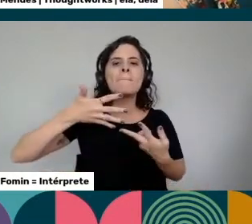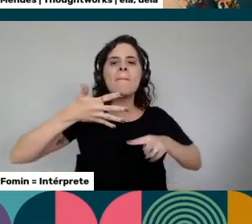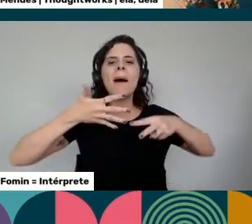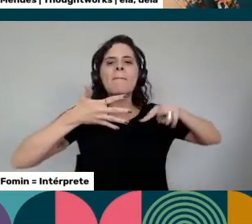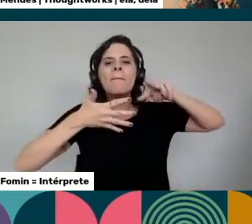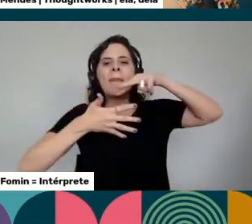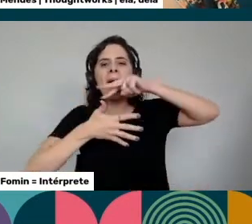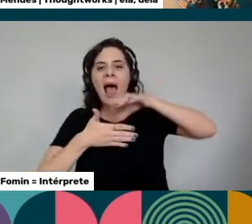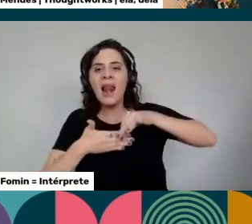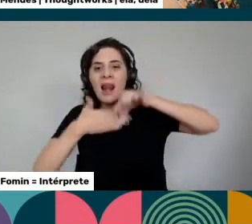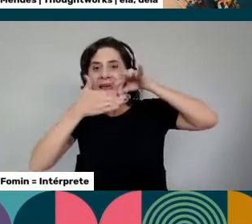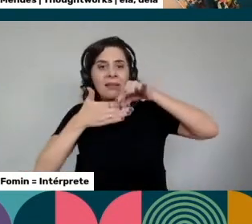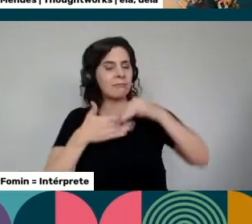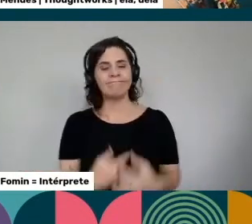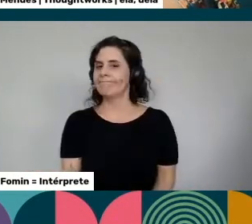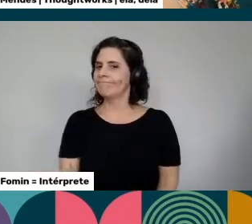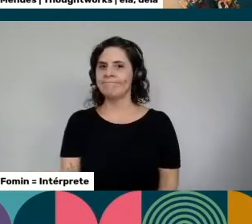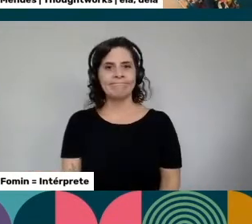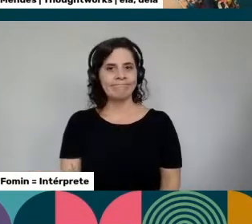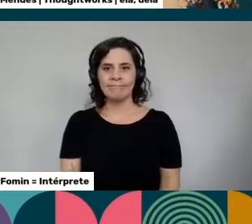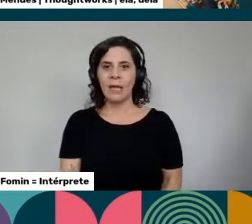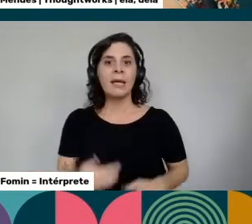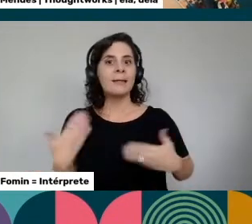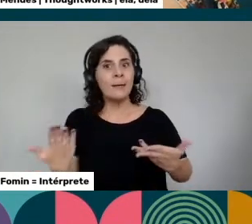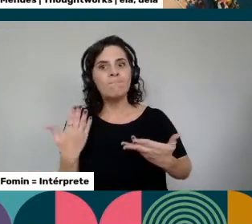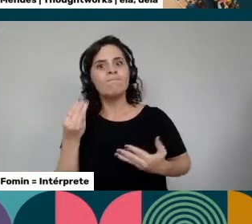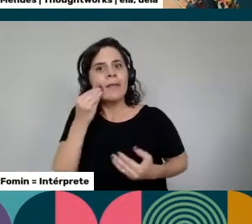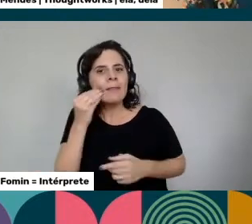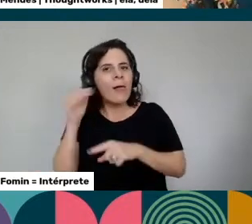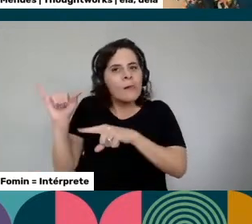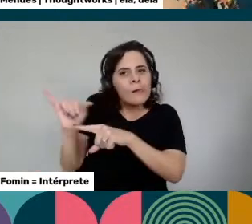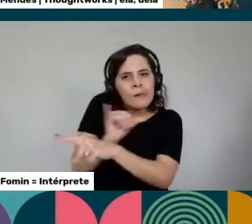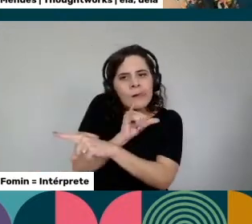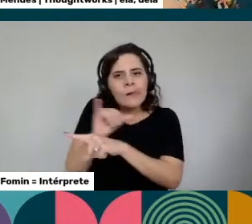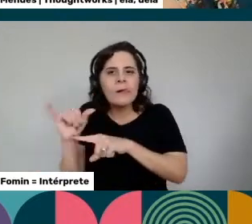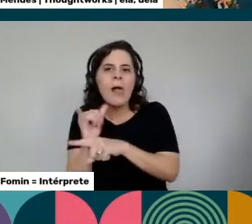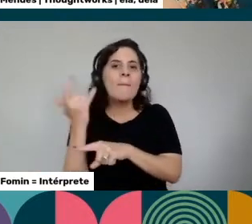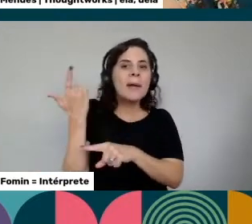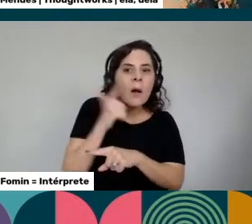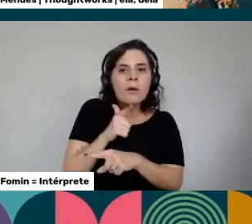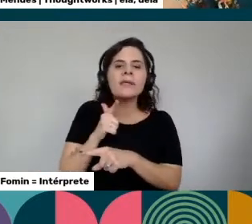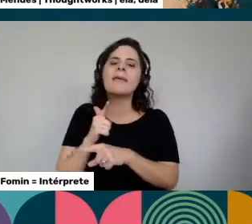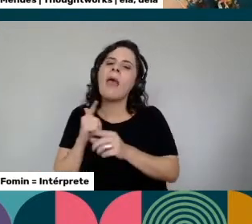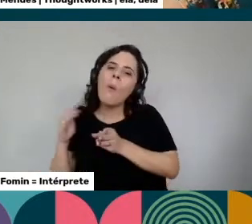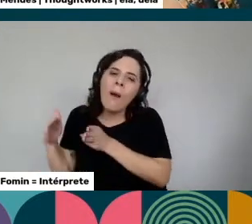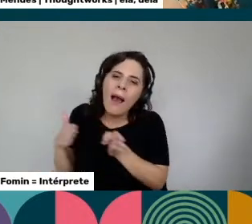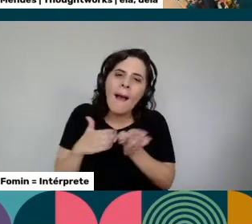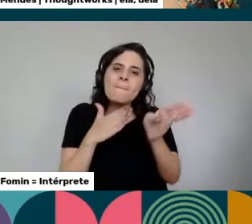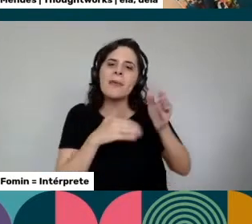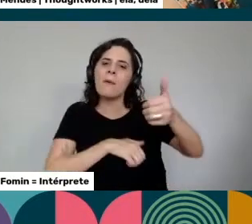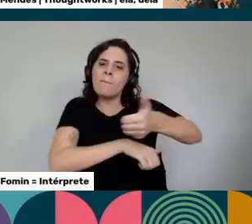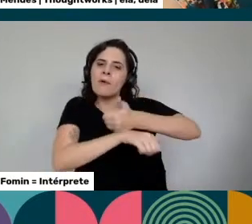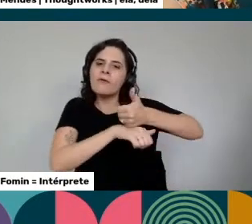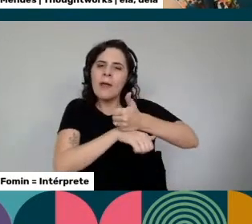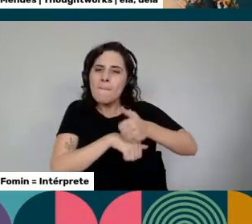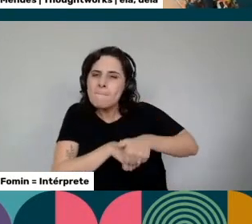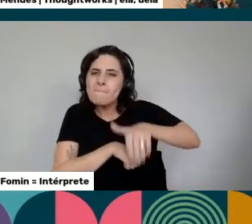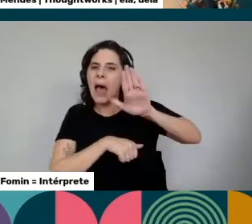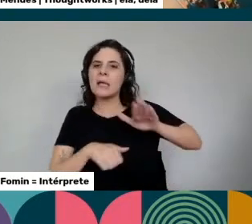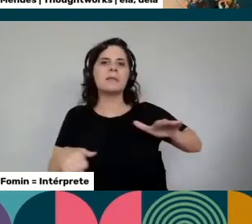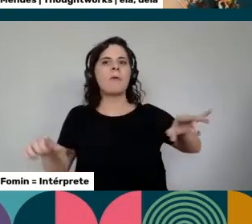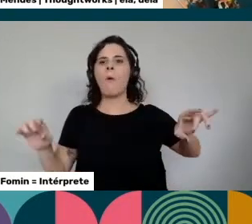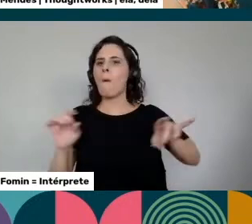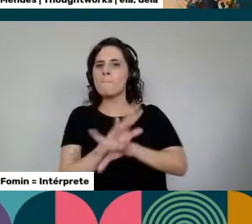para que a gente tente ter uma jornada mais completa e saudável para essas mulheres, chamar para ação